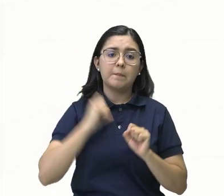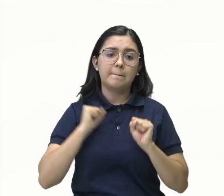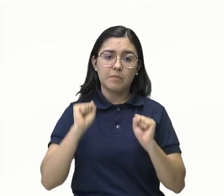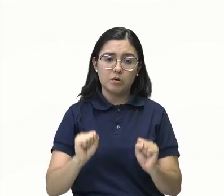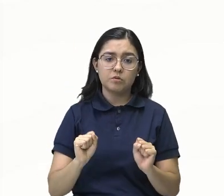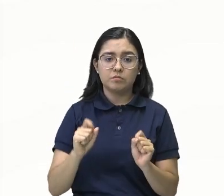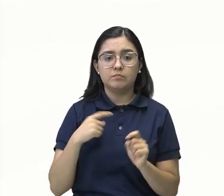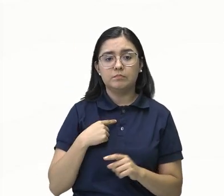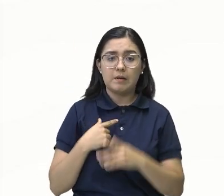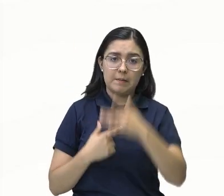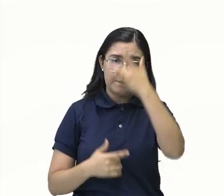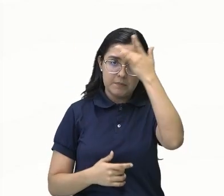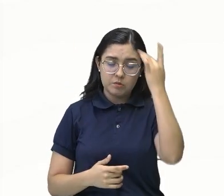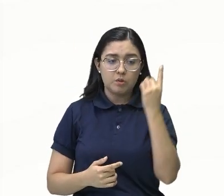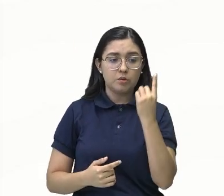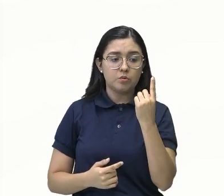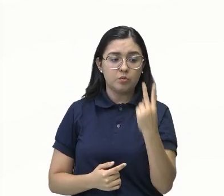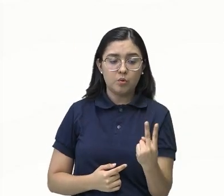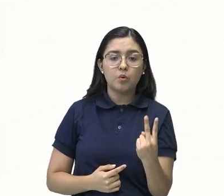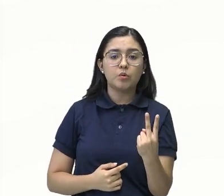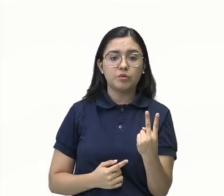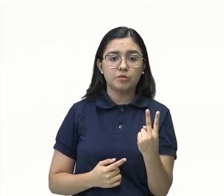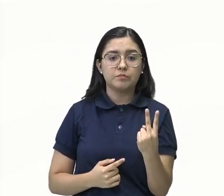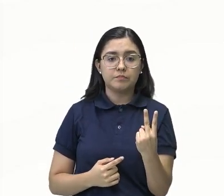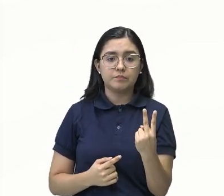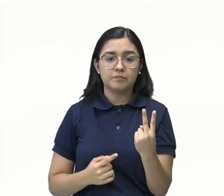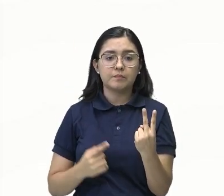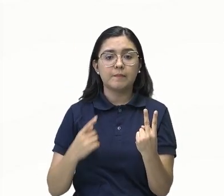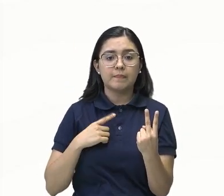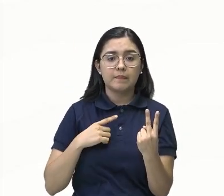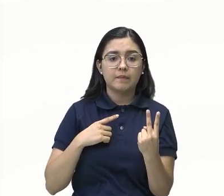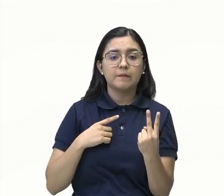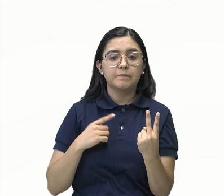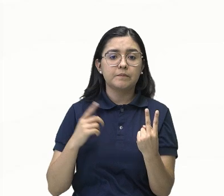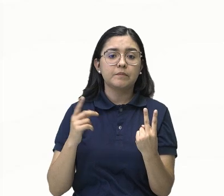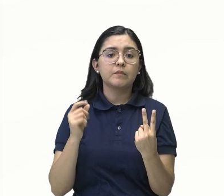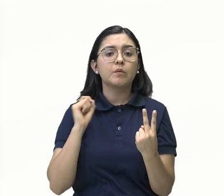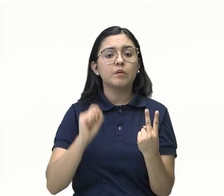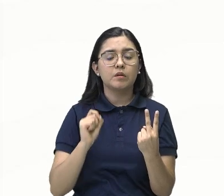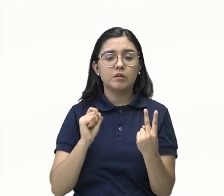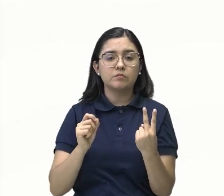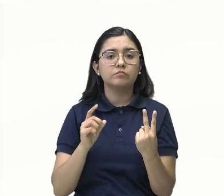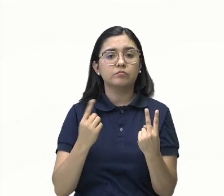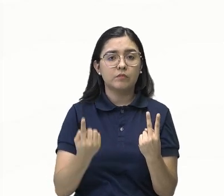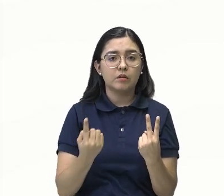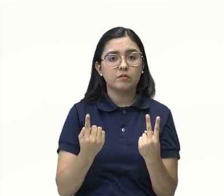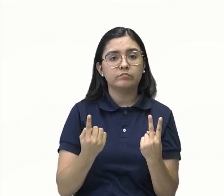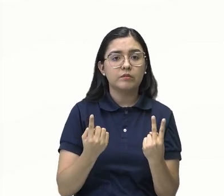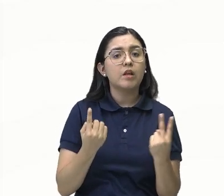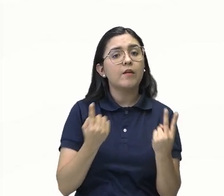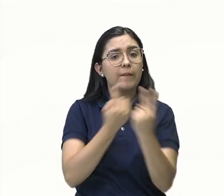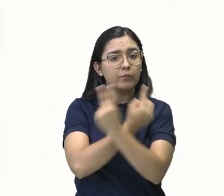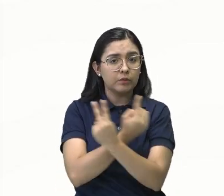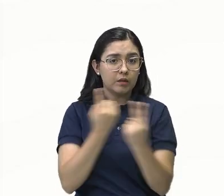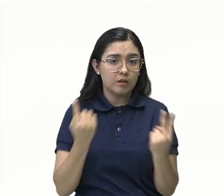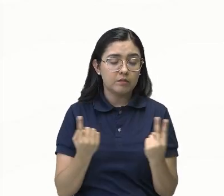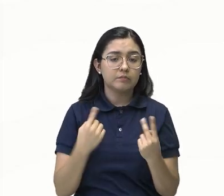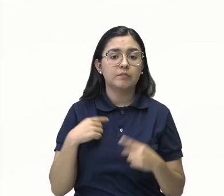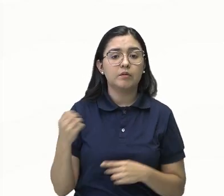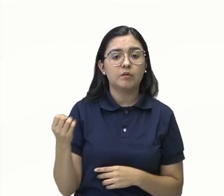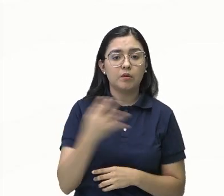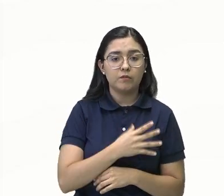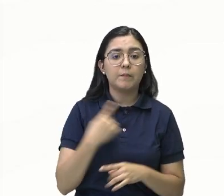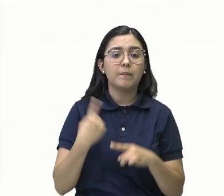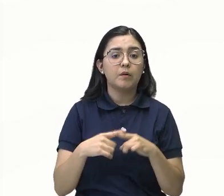posso dizer que a pessoa número 2 ela foi para frente, né? Então, isso aqui já se torna uma nova ordem. Por quê?